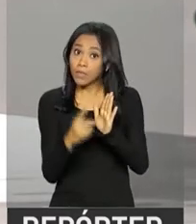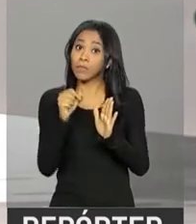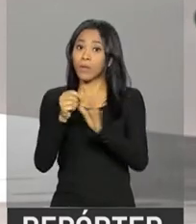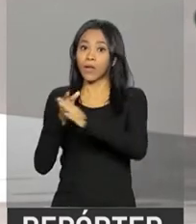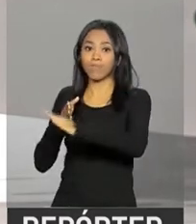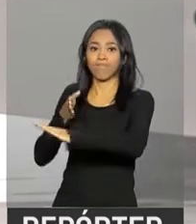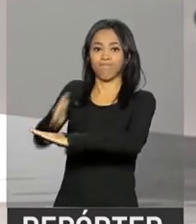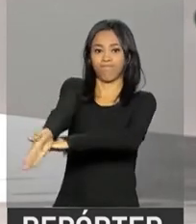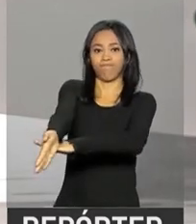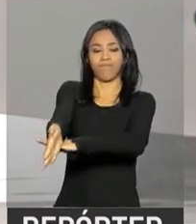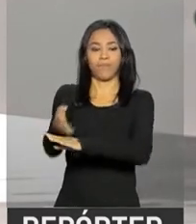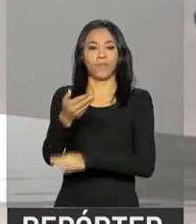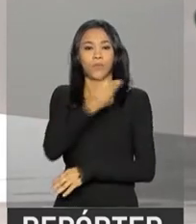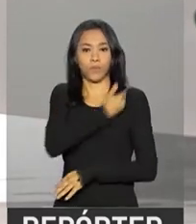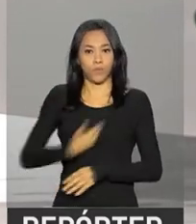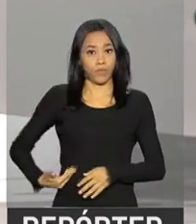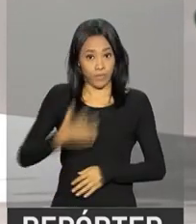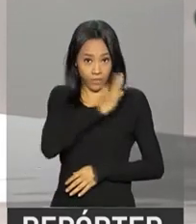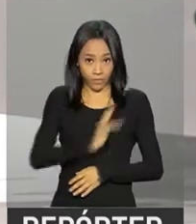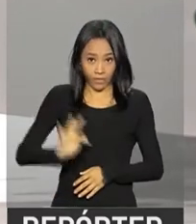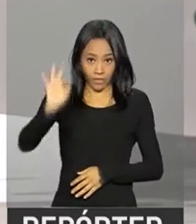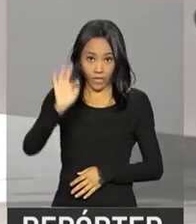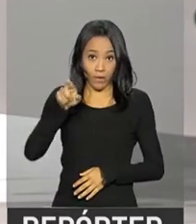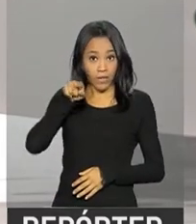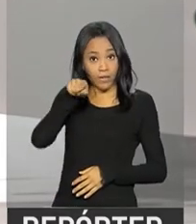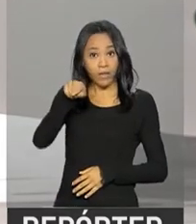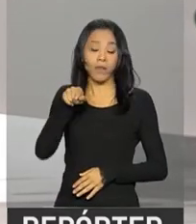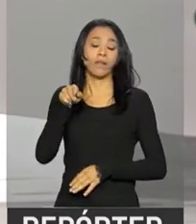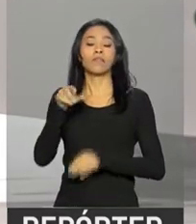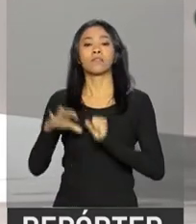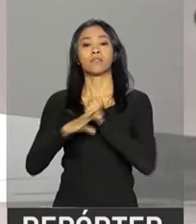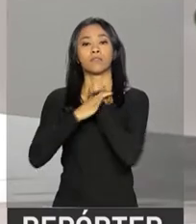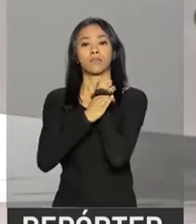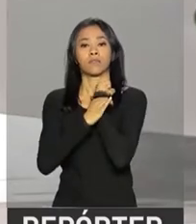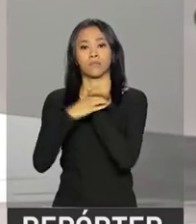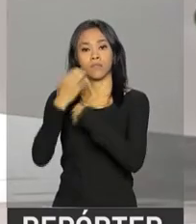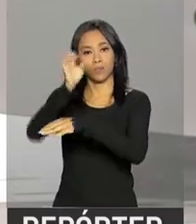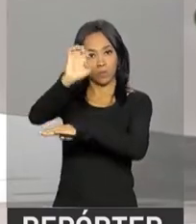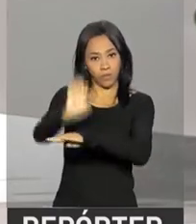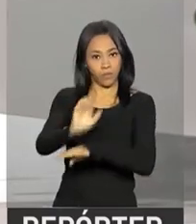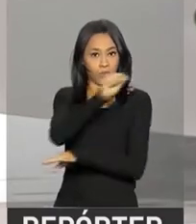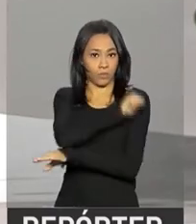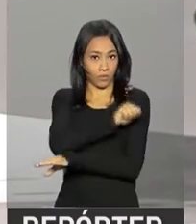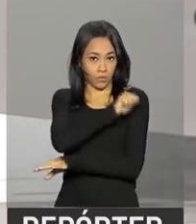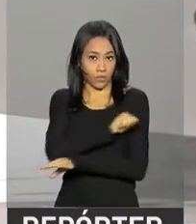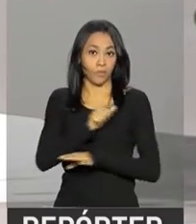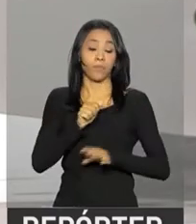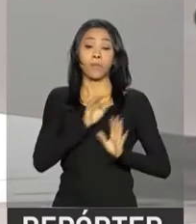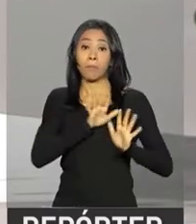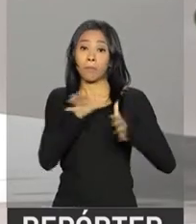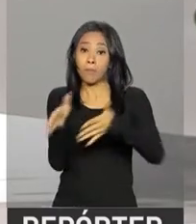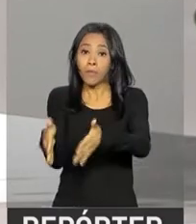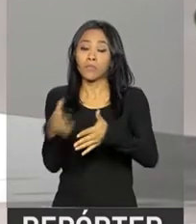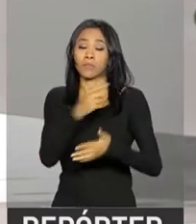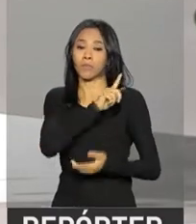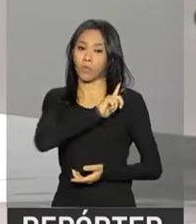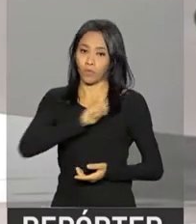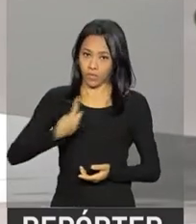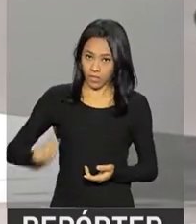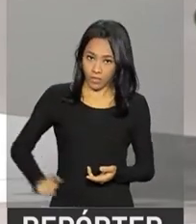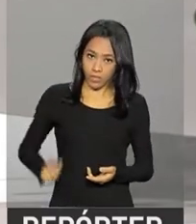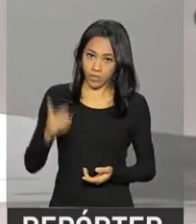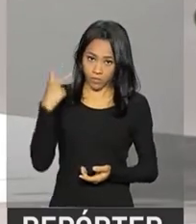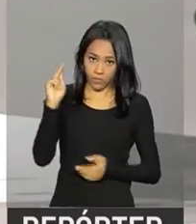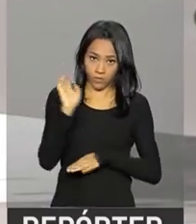no federal na segurança pública do estado do rio de janeiro participam o governador luiz fernando